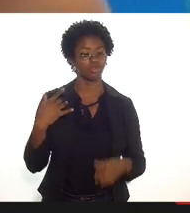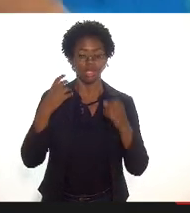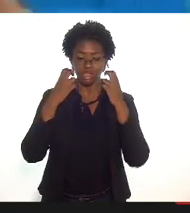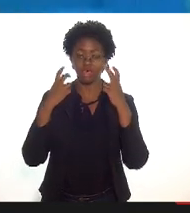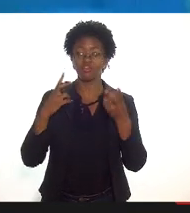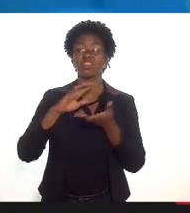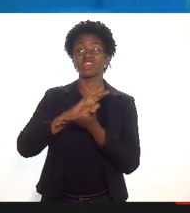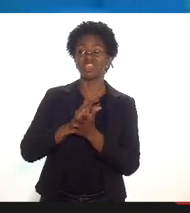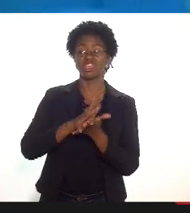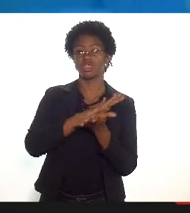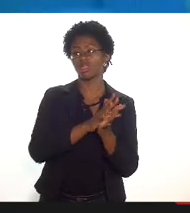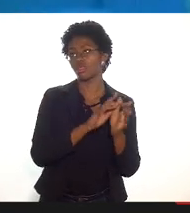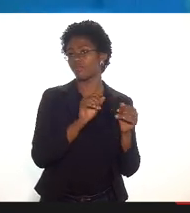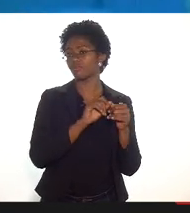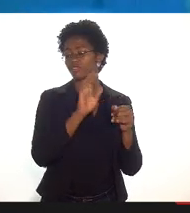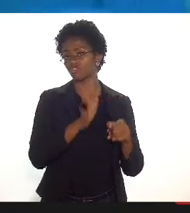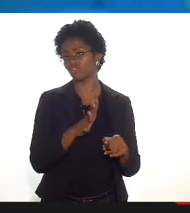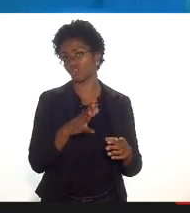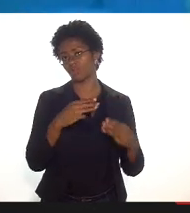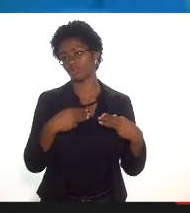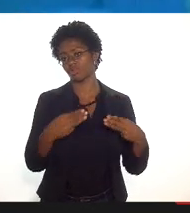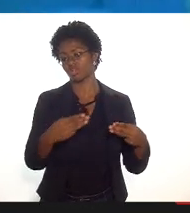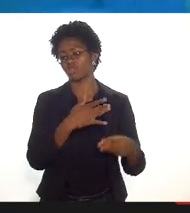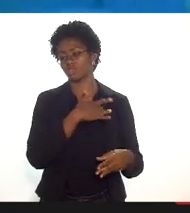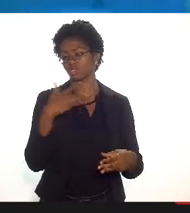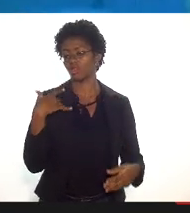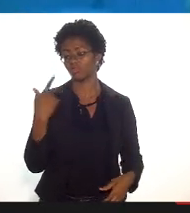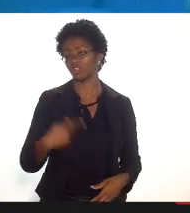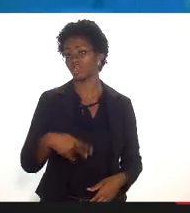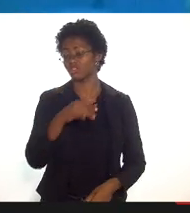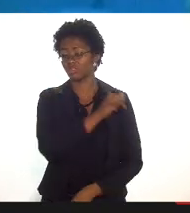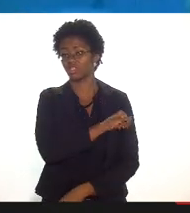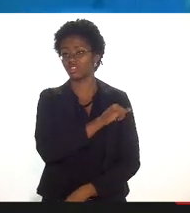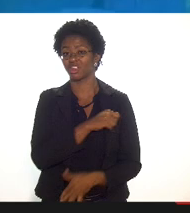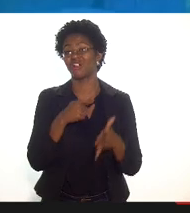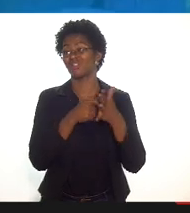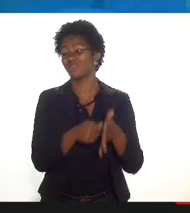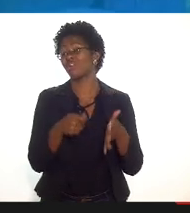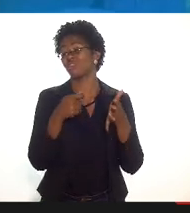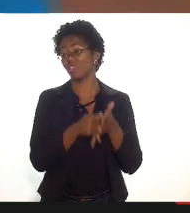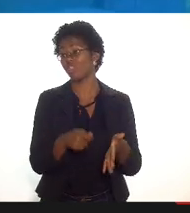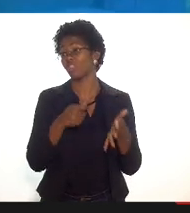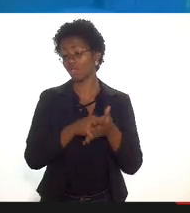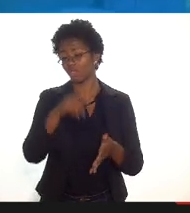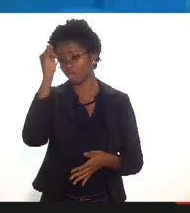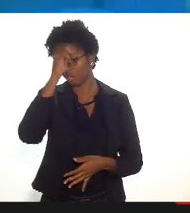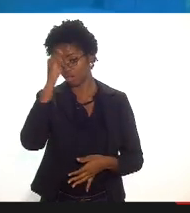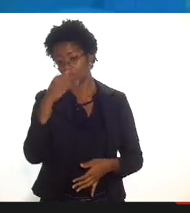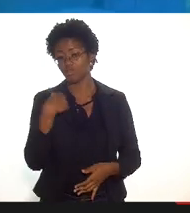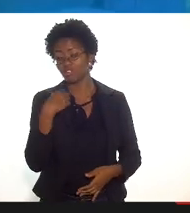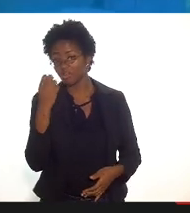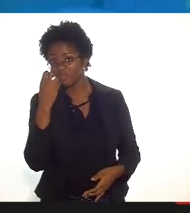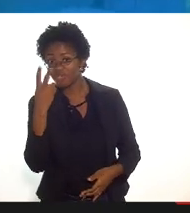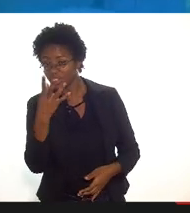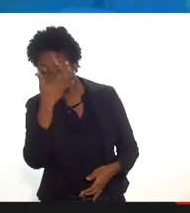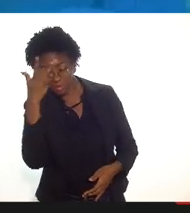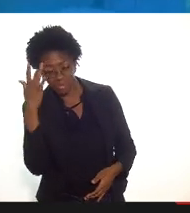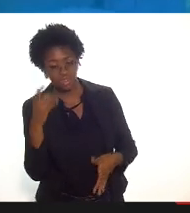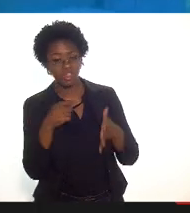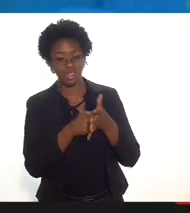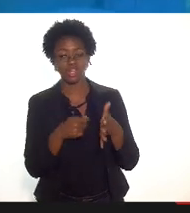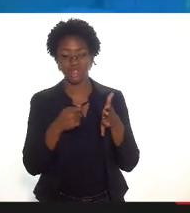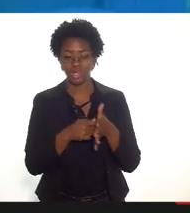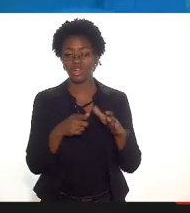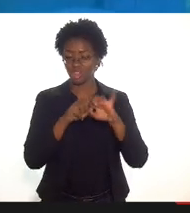destruição que fizeram com o Ministério da Saúde. Aqui no Rio de Janeiro, essa luta é antiga. Estou vendo aqui pessoas de tanto tempo, tanta luta por serviço